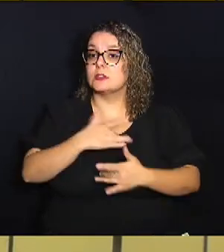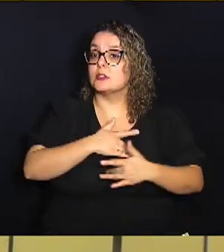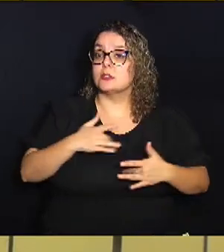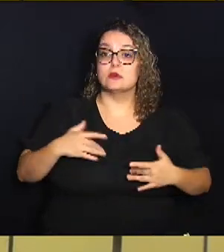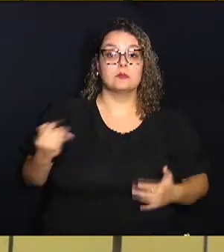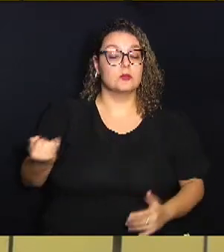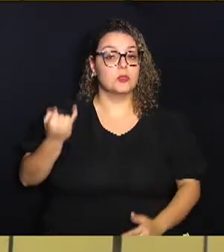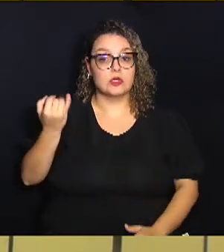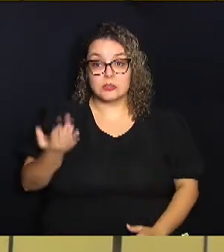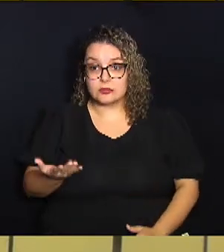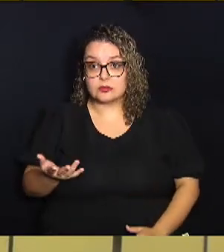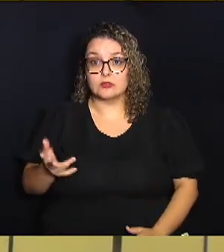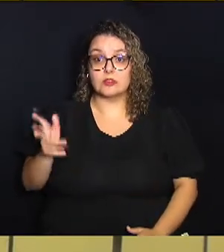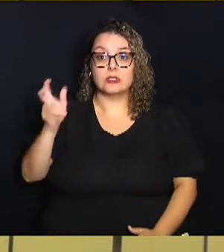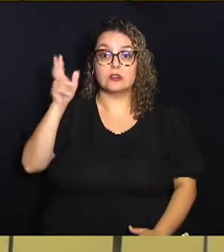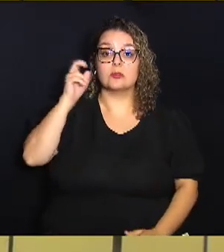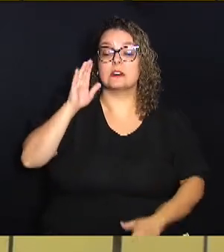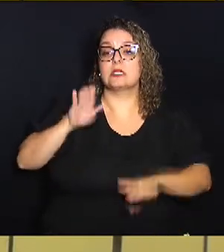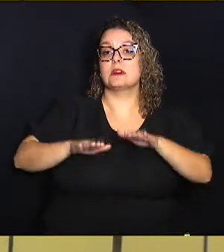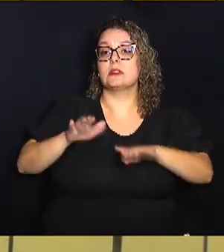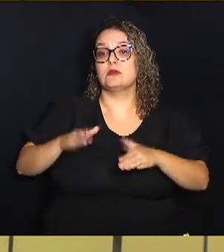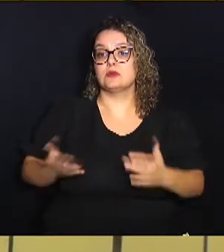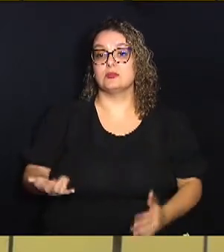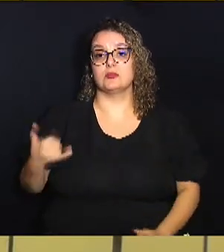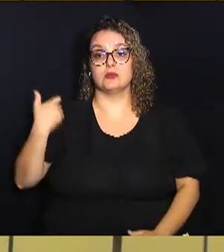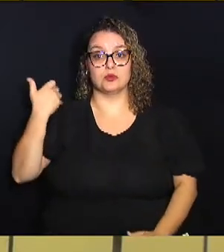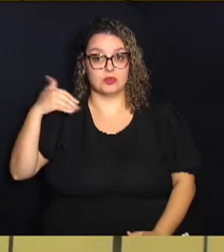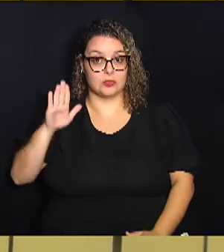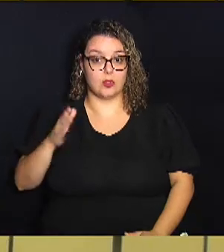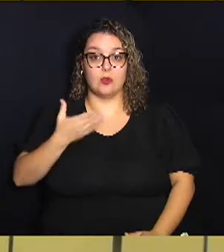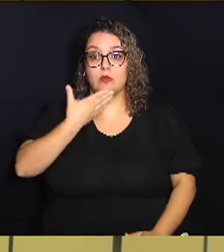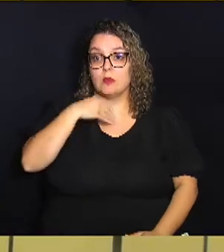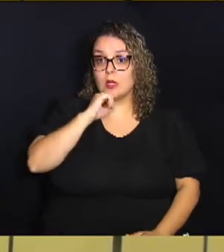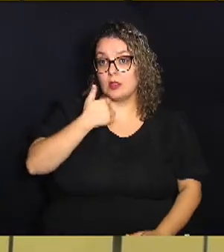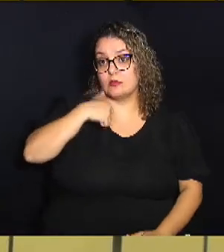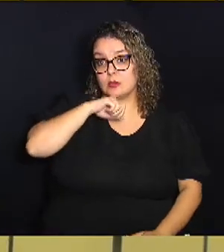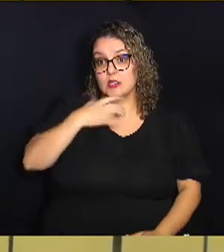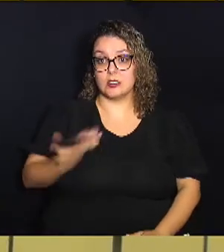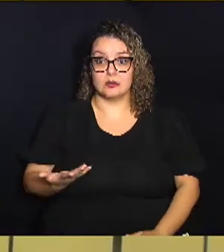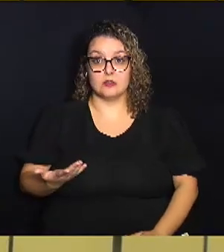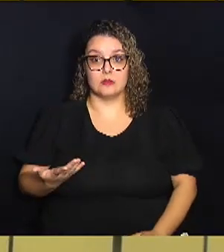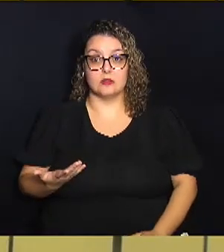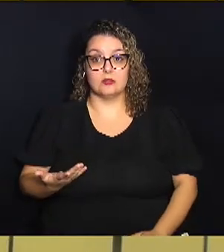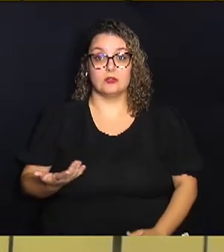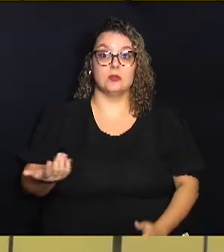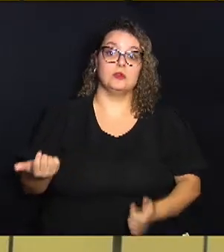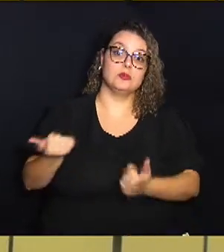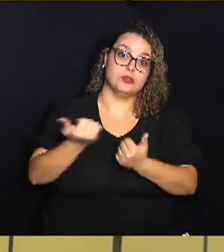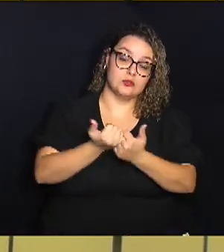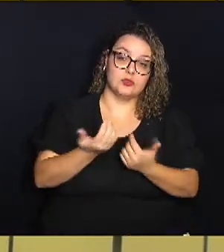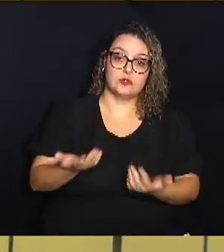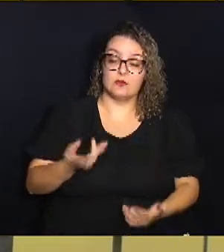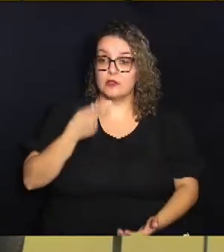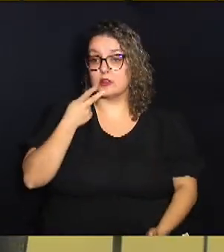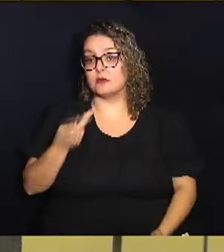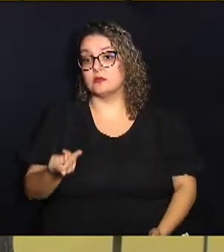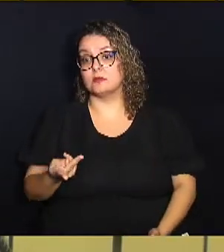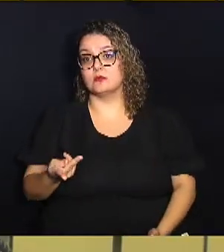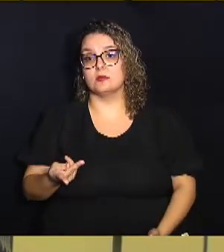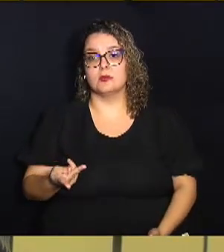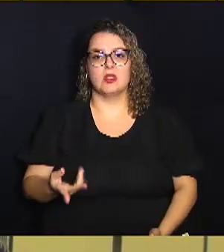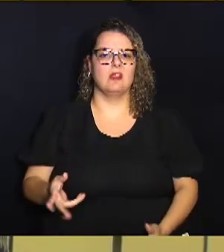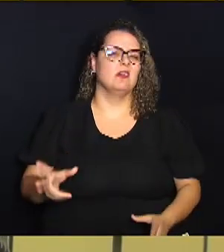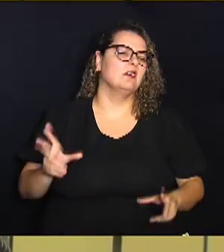importante e ela ouviu muitas vezes os adultos ou os pais, ou mães substitutos, falando para eles que era um inferno